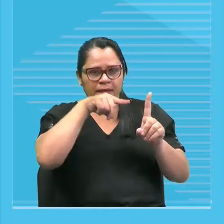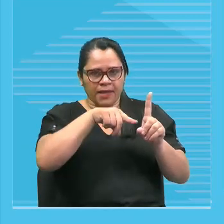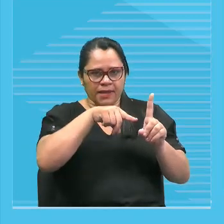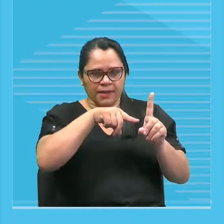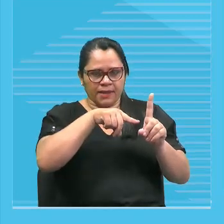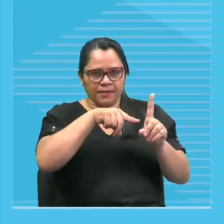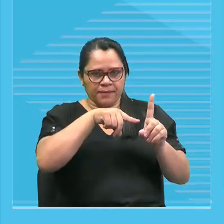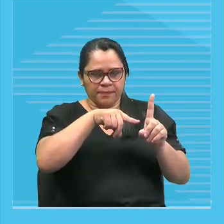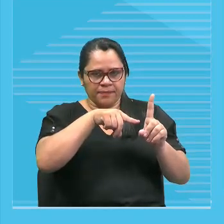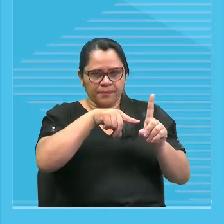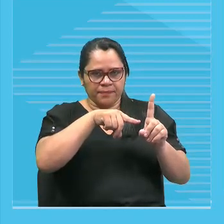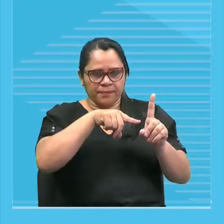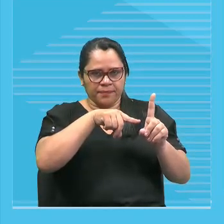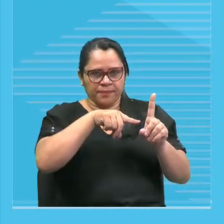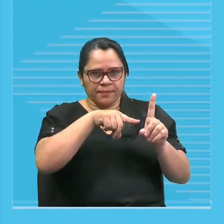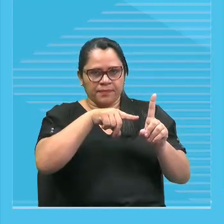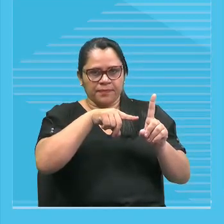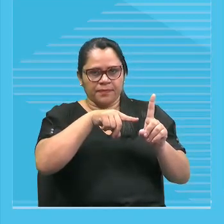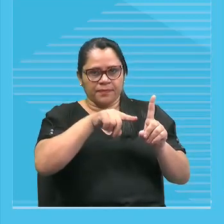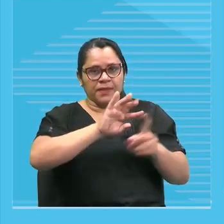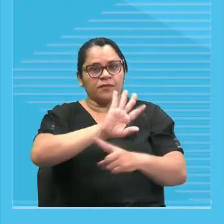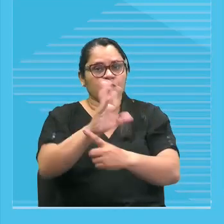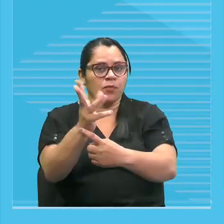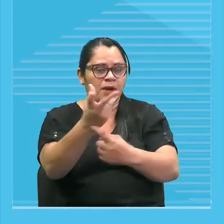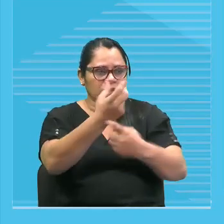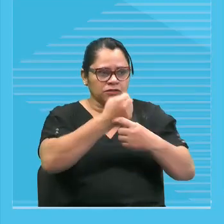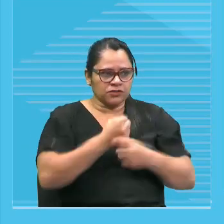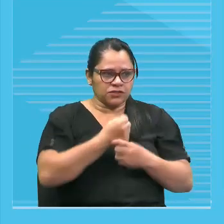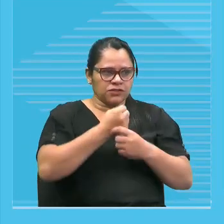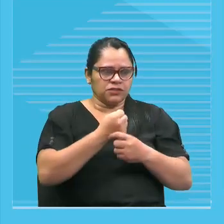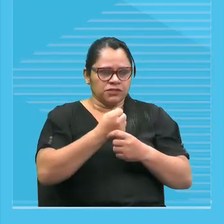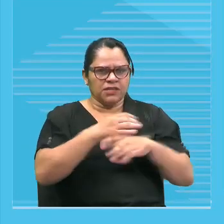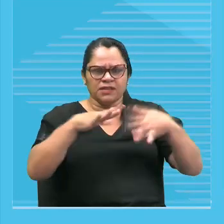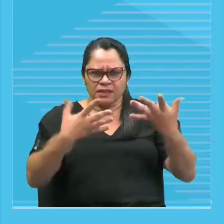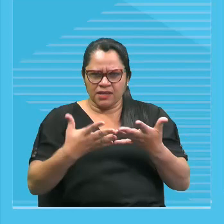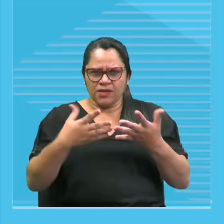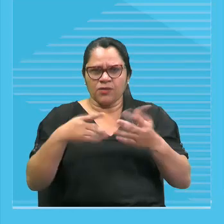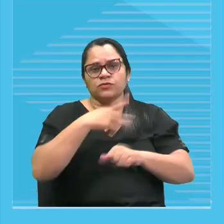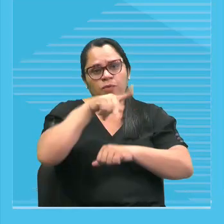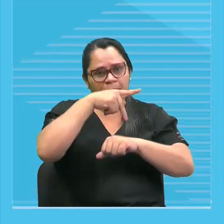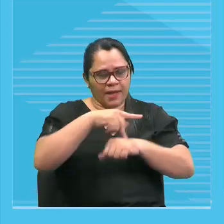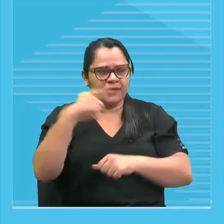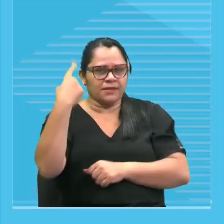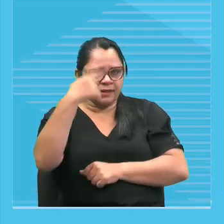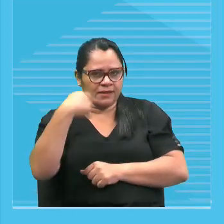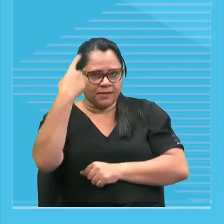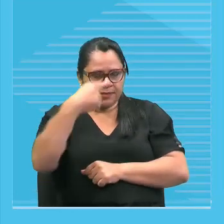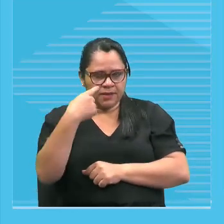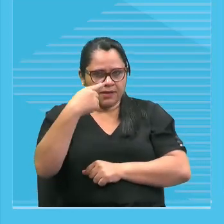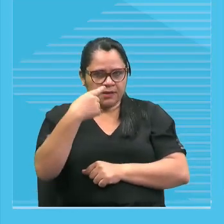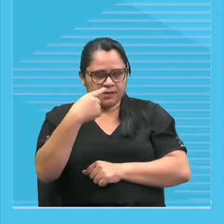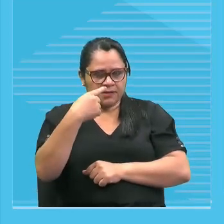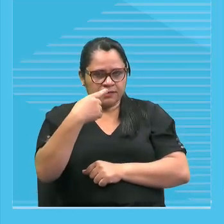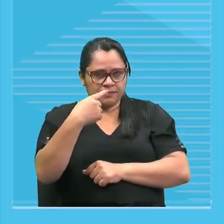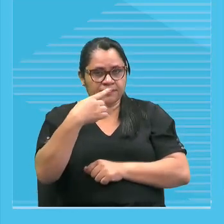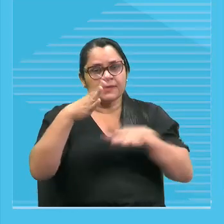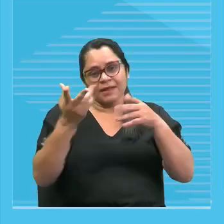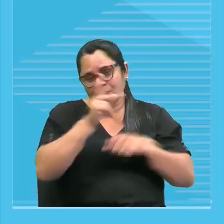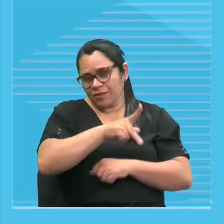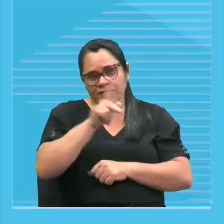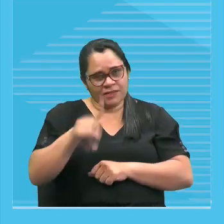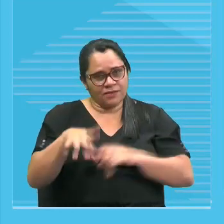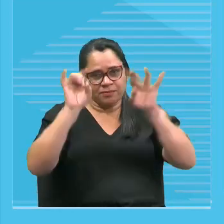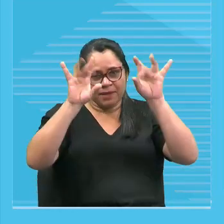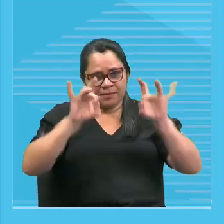pintor foi um pintor né espanhol A Espanha tem grandes Mestres na pintura